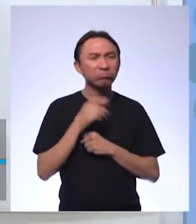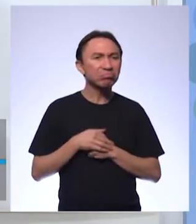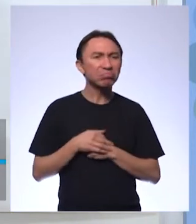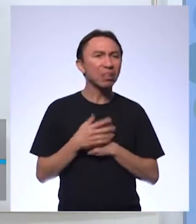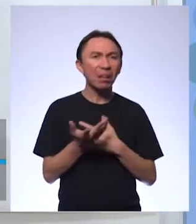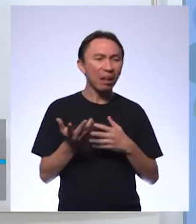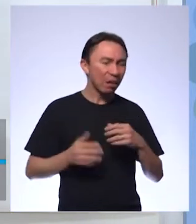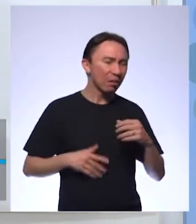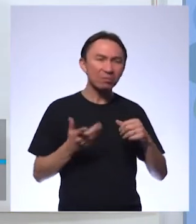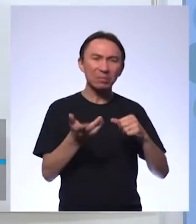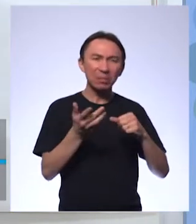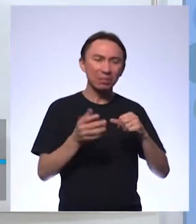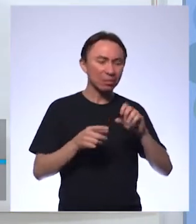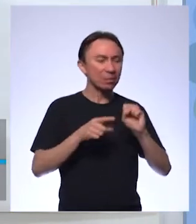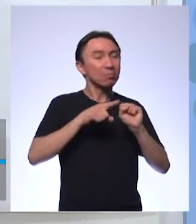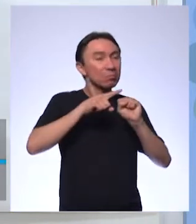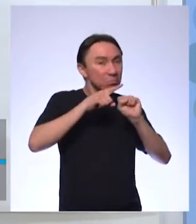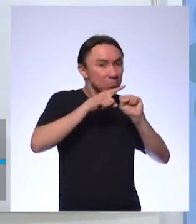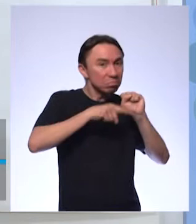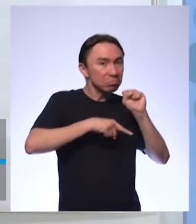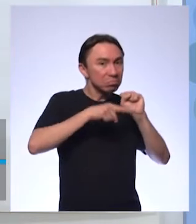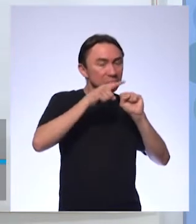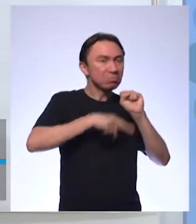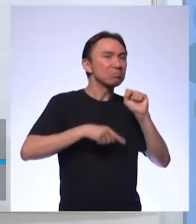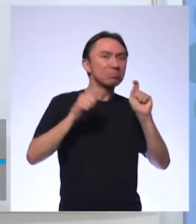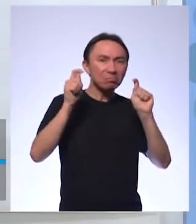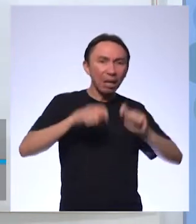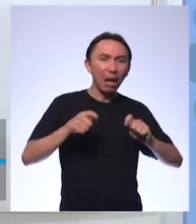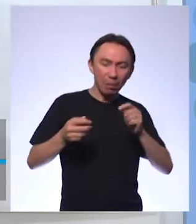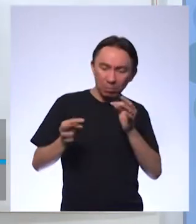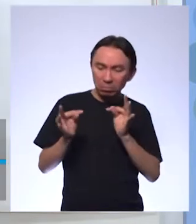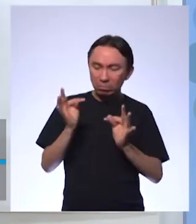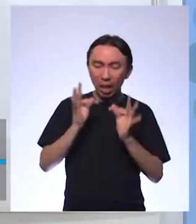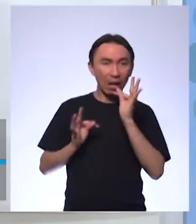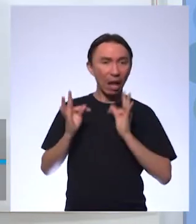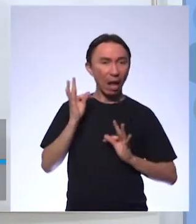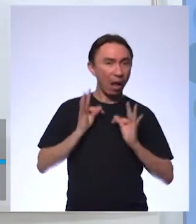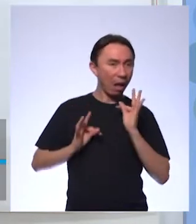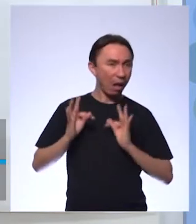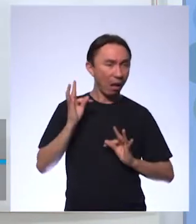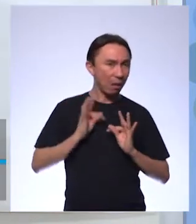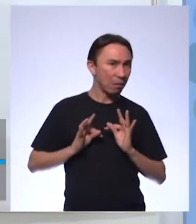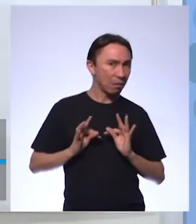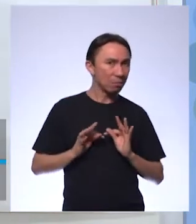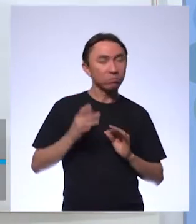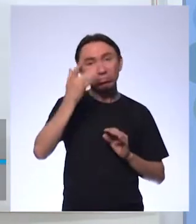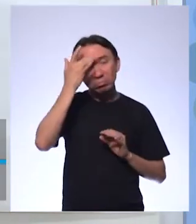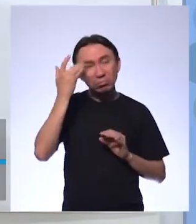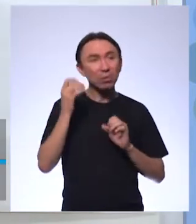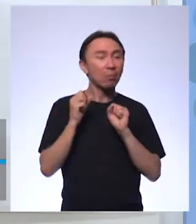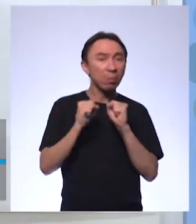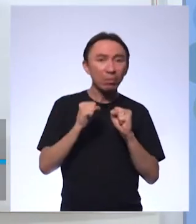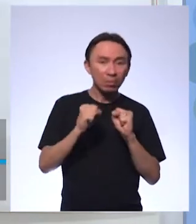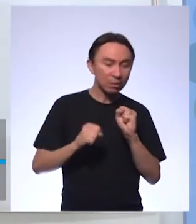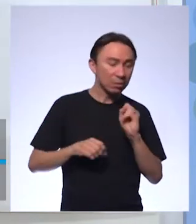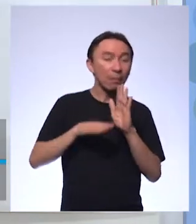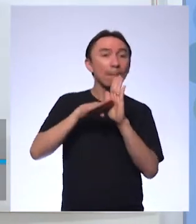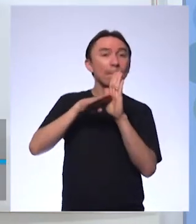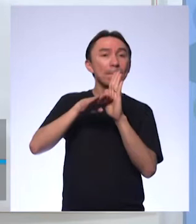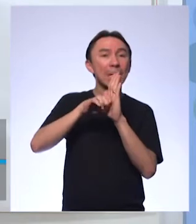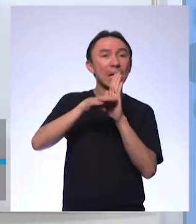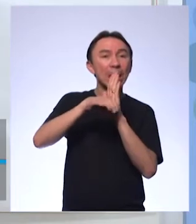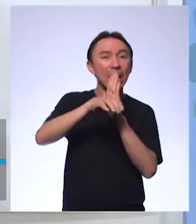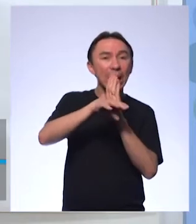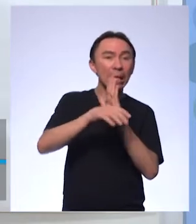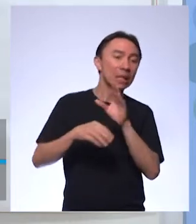sífilis é tratável, né? É o segundo estágio que fala da sífilis. A pessoa pode ficar com essa bactéria no corpo por 10 anos, por